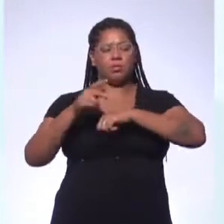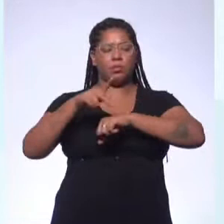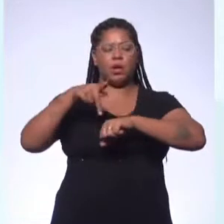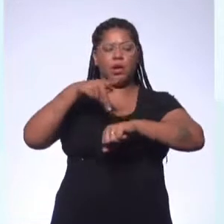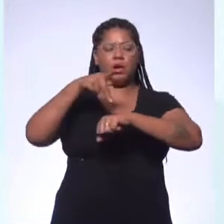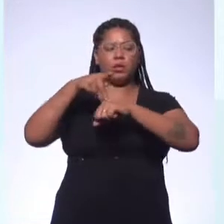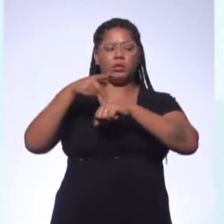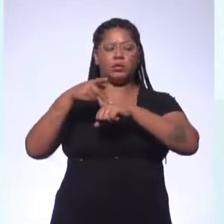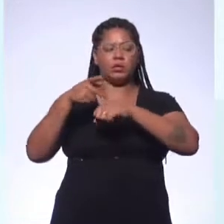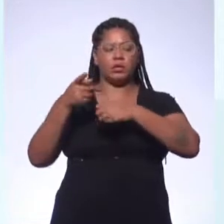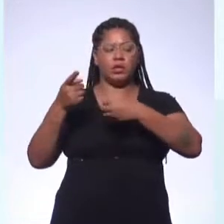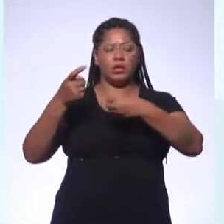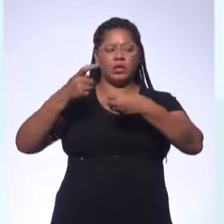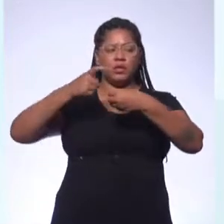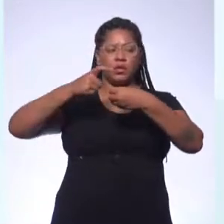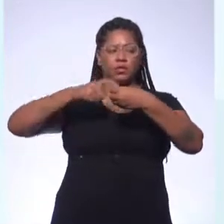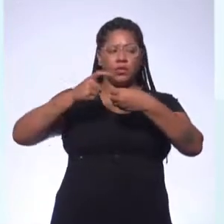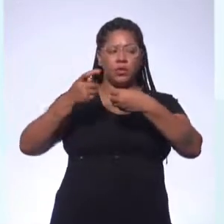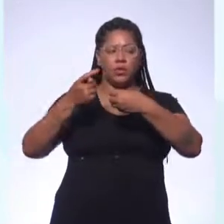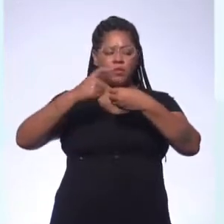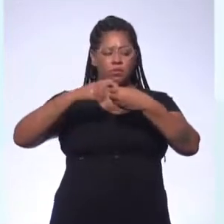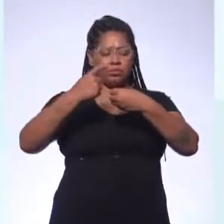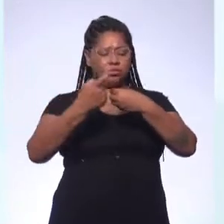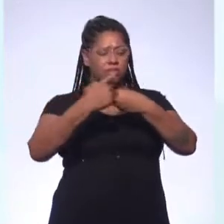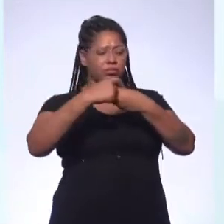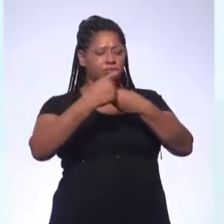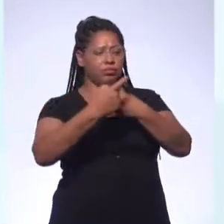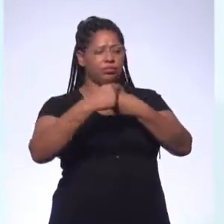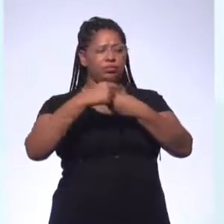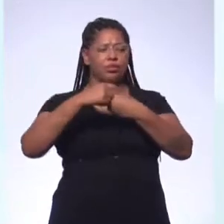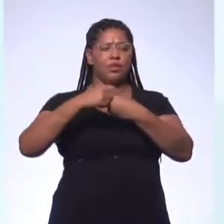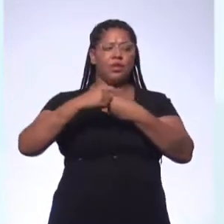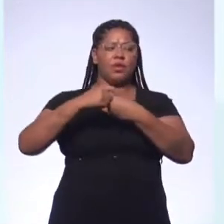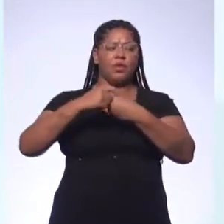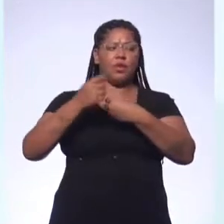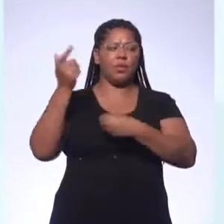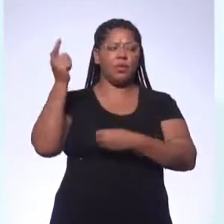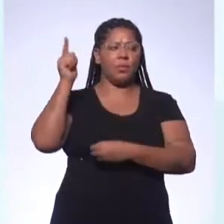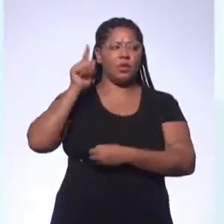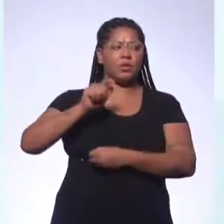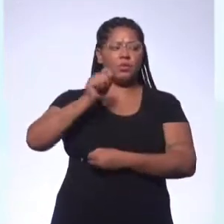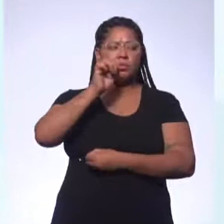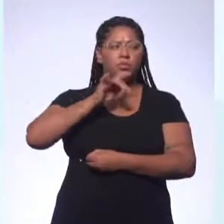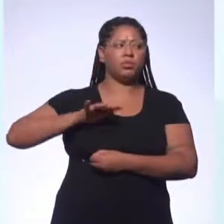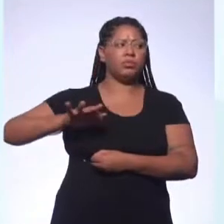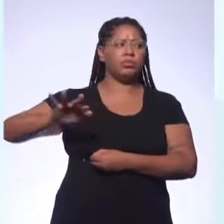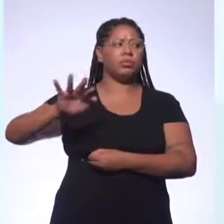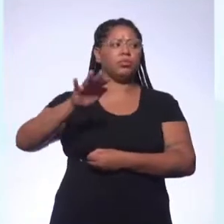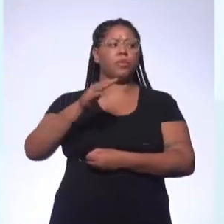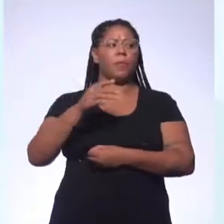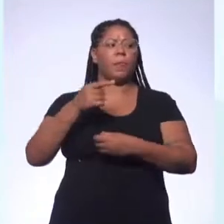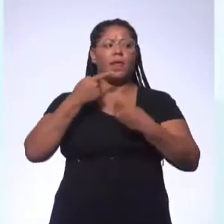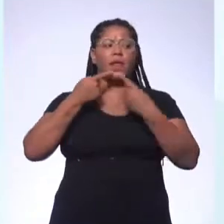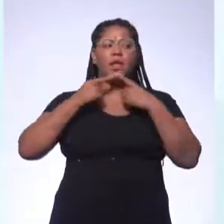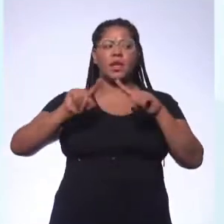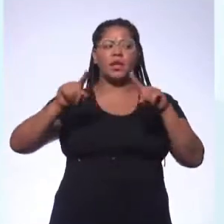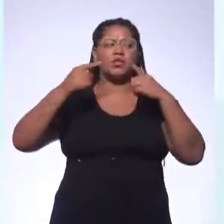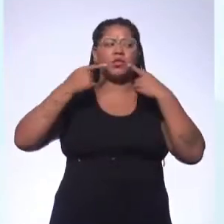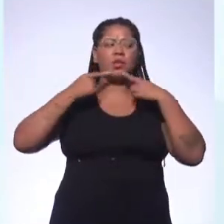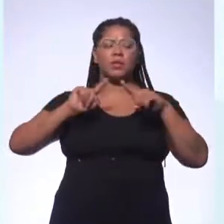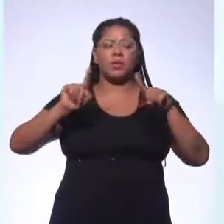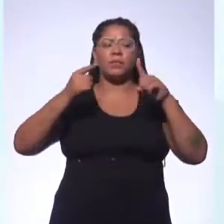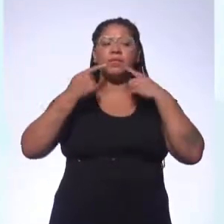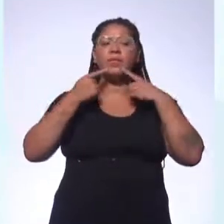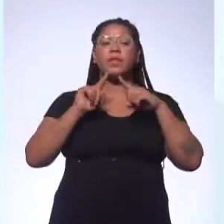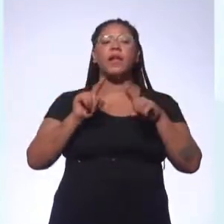Soviética, mas de caráter nacionalistas, começaram a levantar a voz em crítica a esses procedimentos. A queda do Muro de